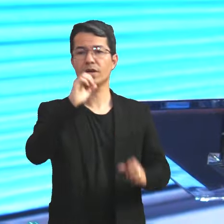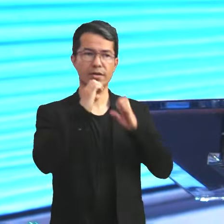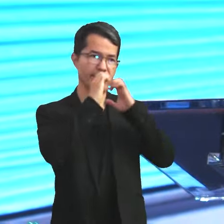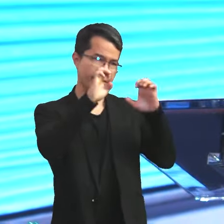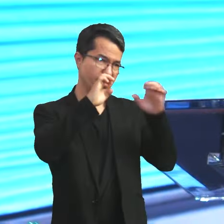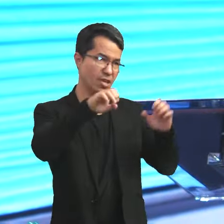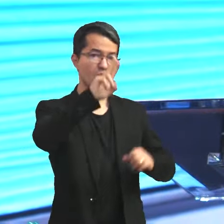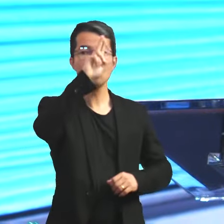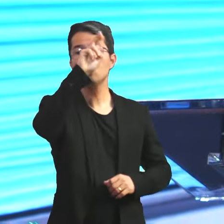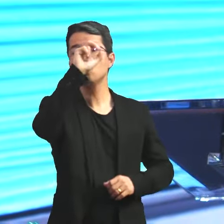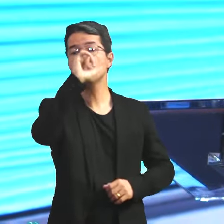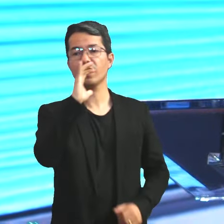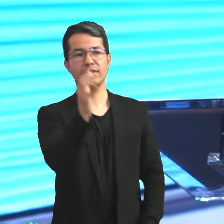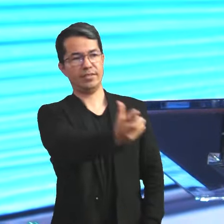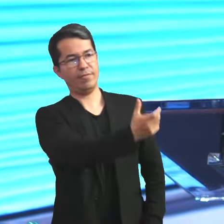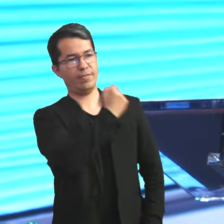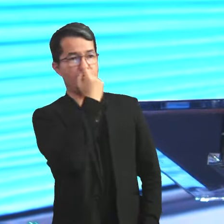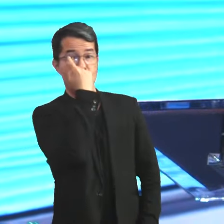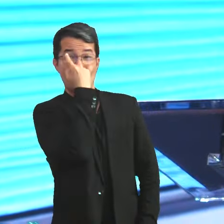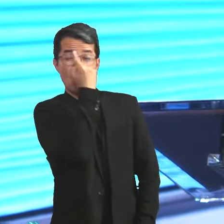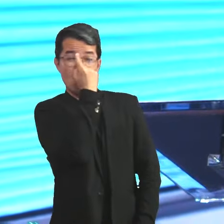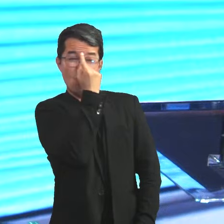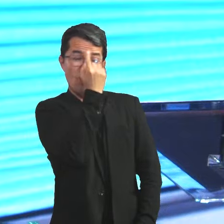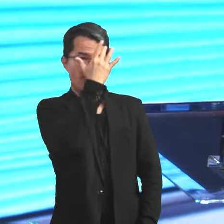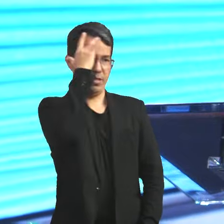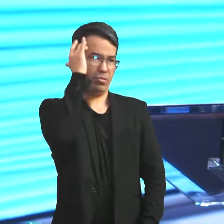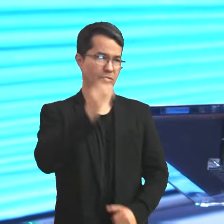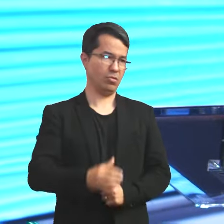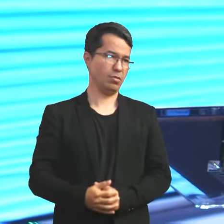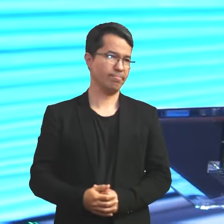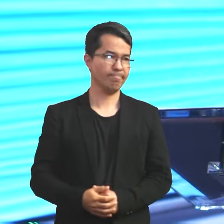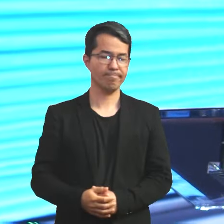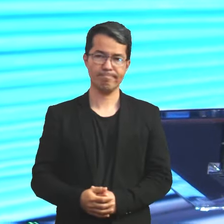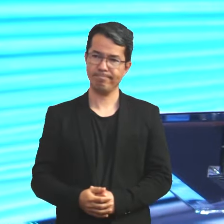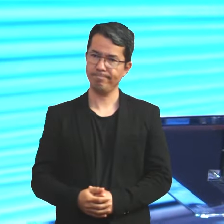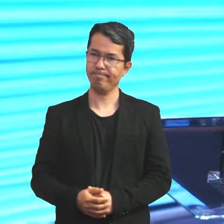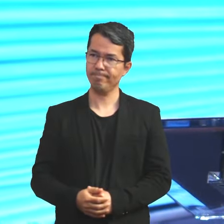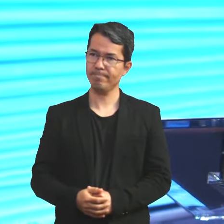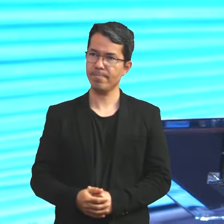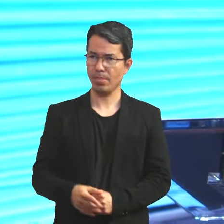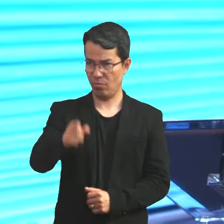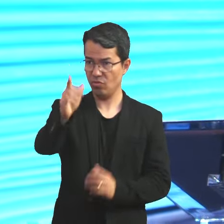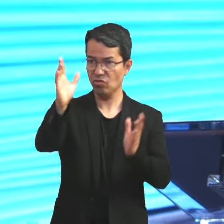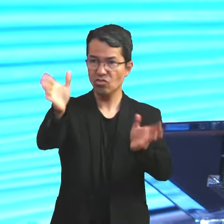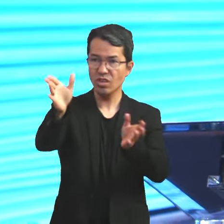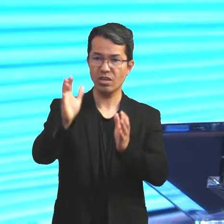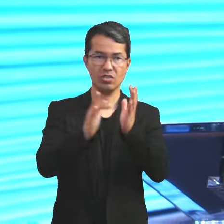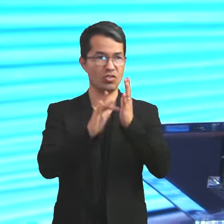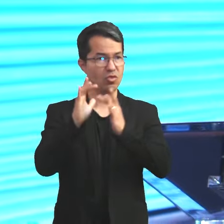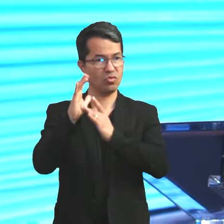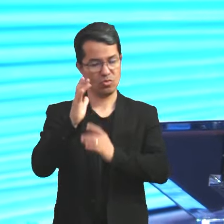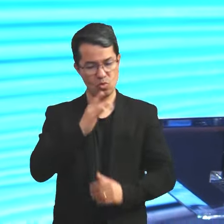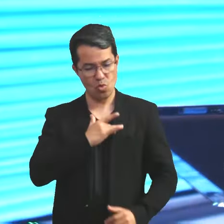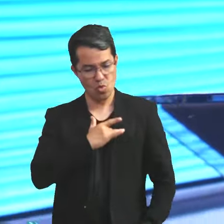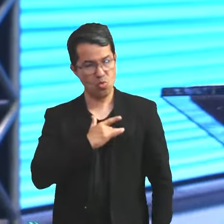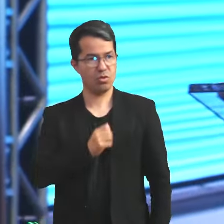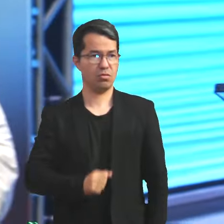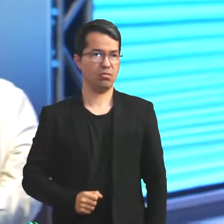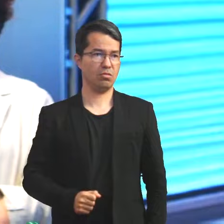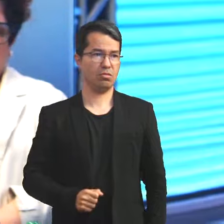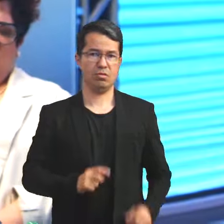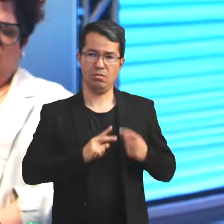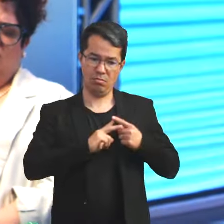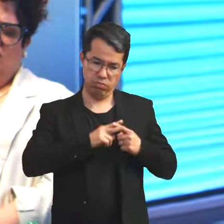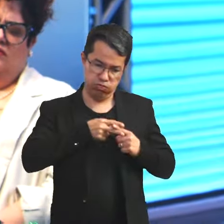Jesus é importante para você a presença de Deus transformou a tua história eu queria que nós fôssemos